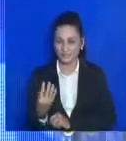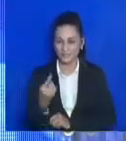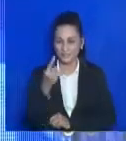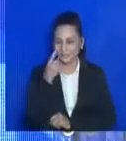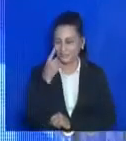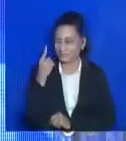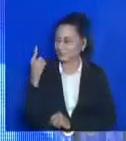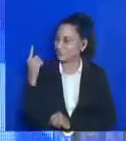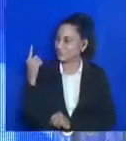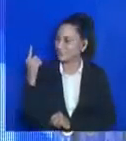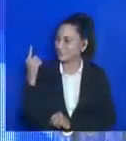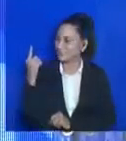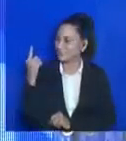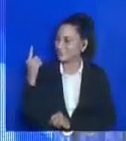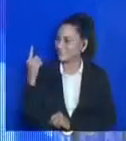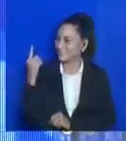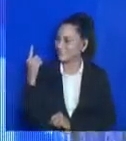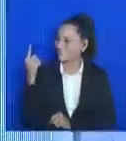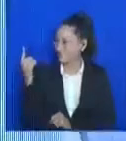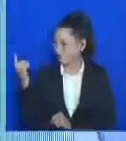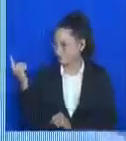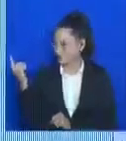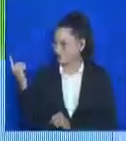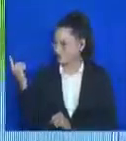Bola posicionada. Valendo.